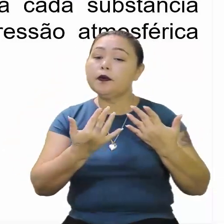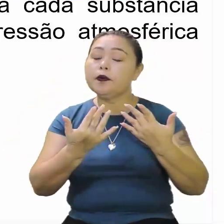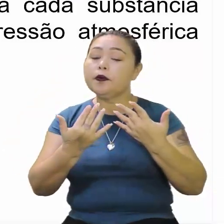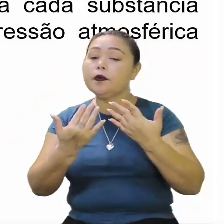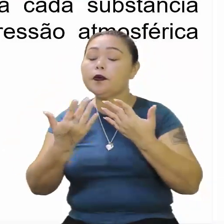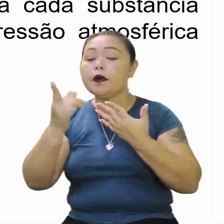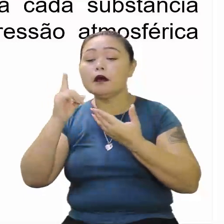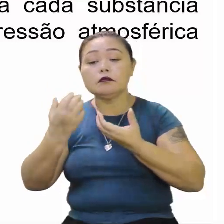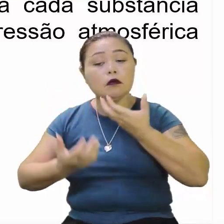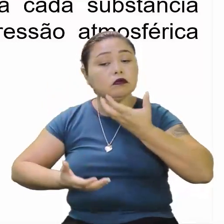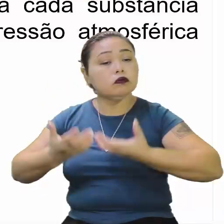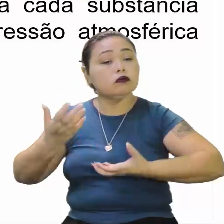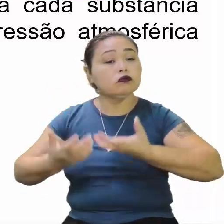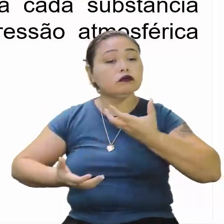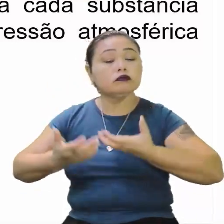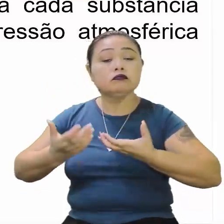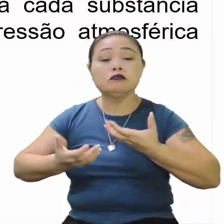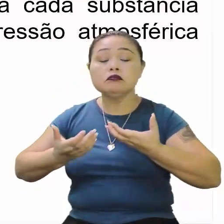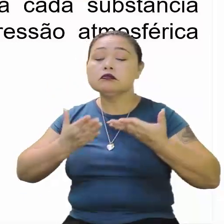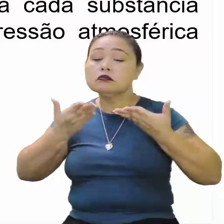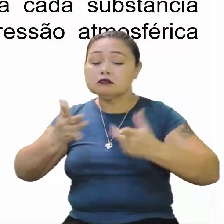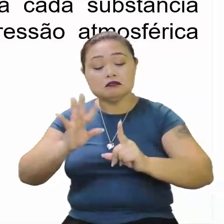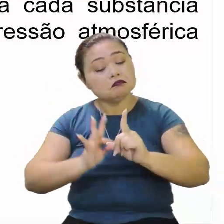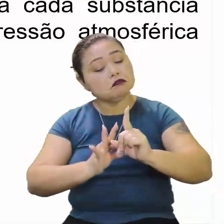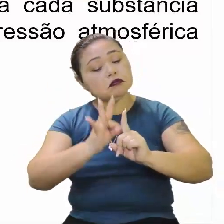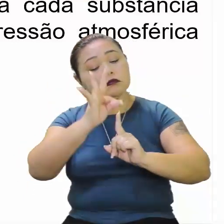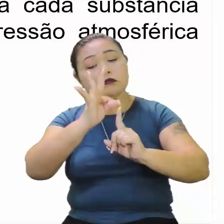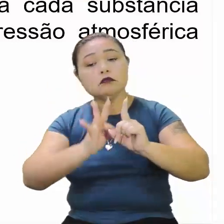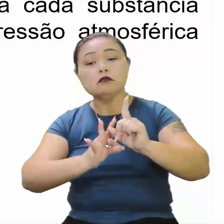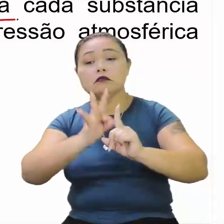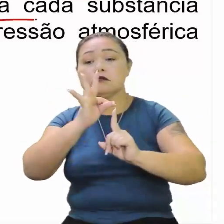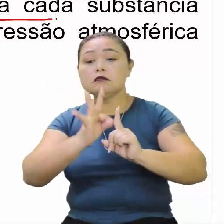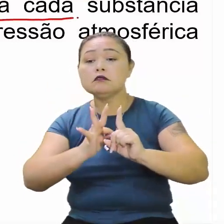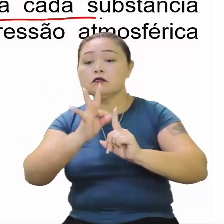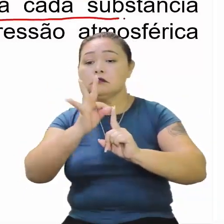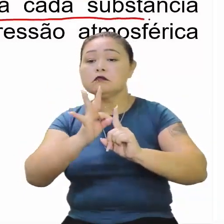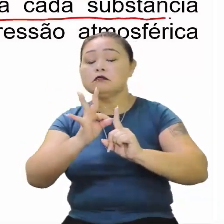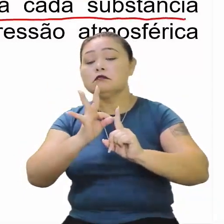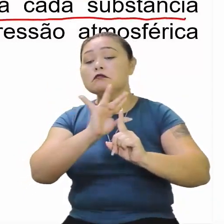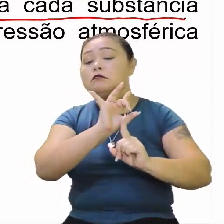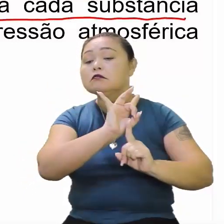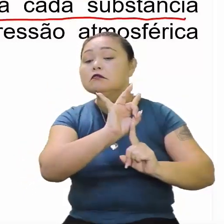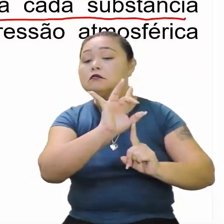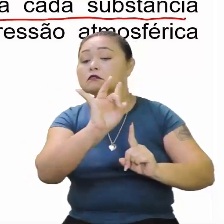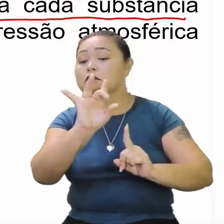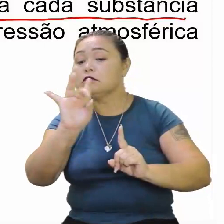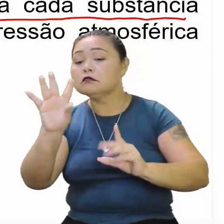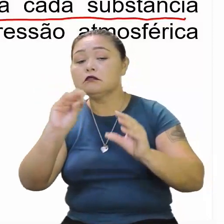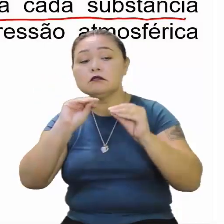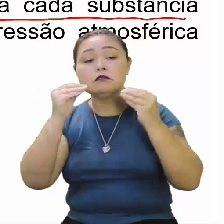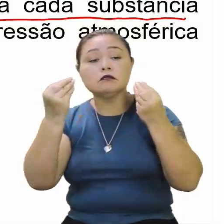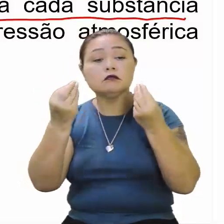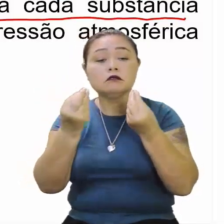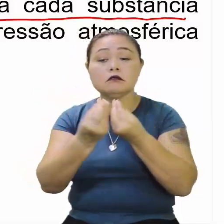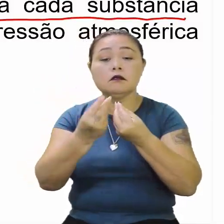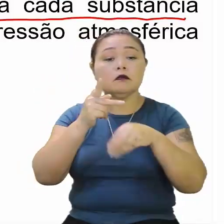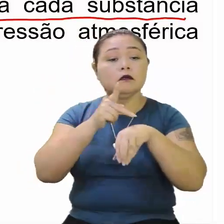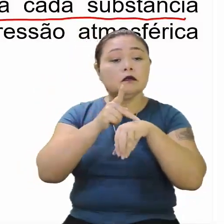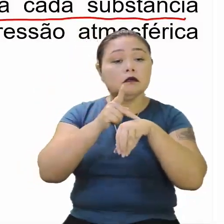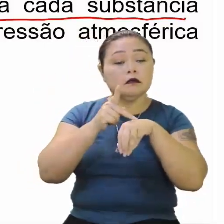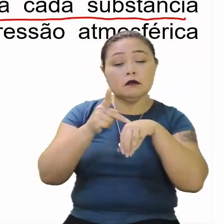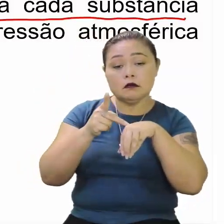ocorre por aquecimento a uma determinada temperatura específica para cada substância